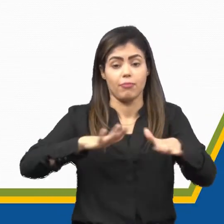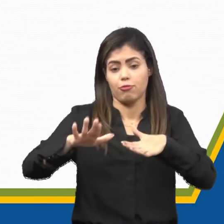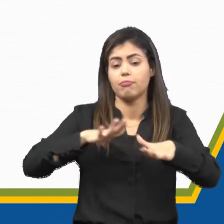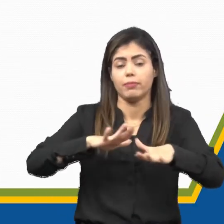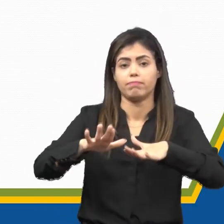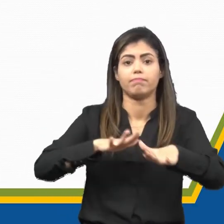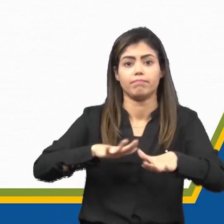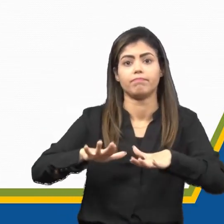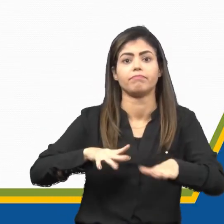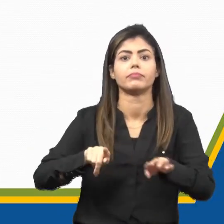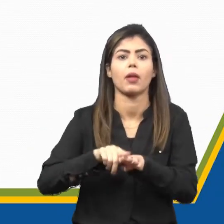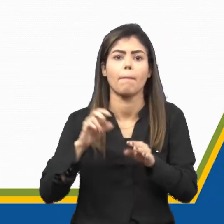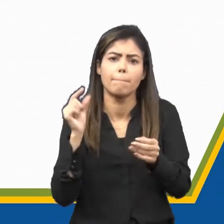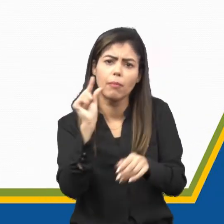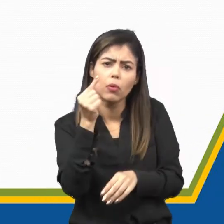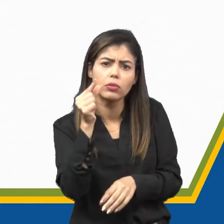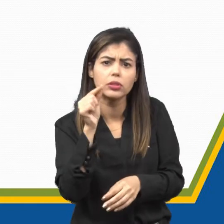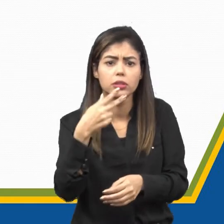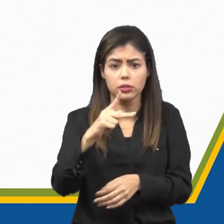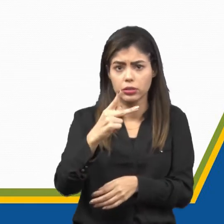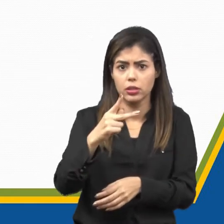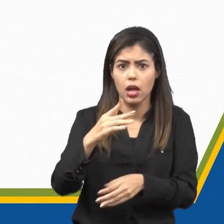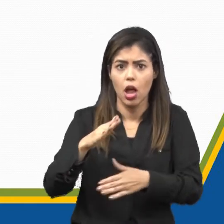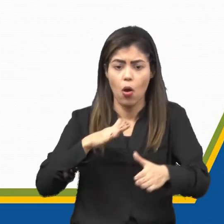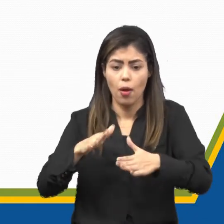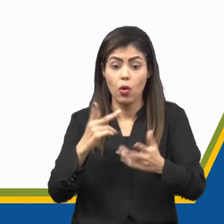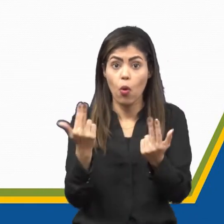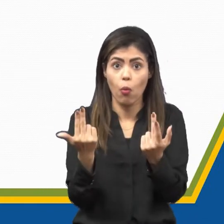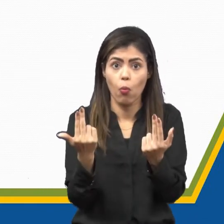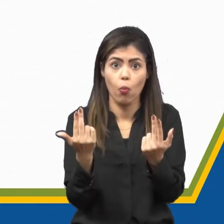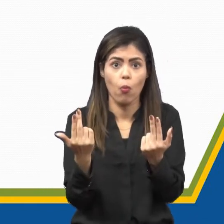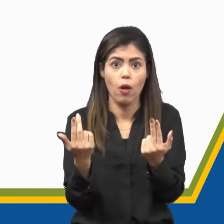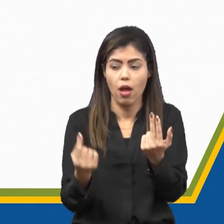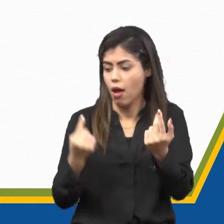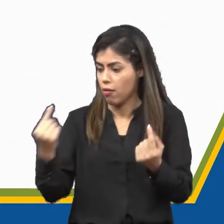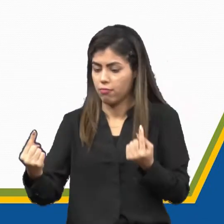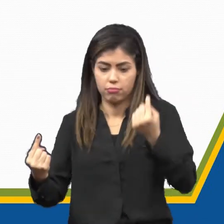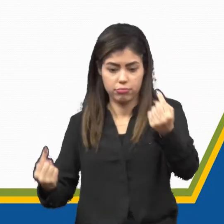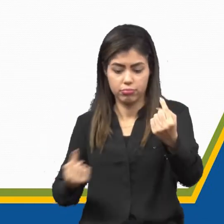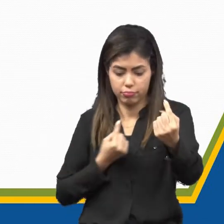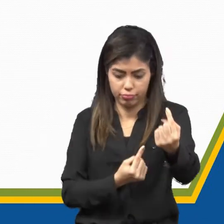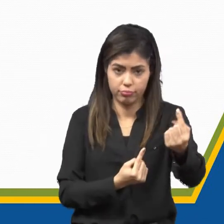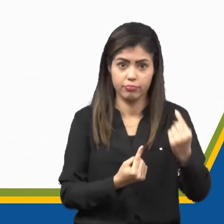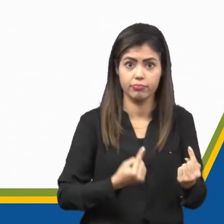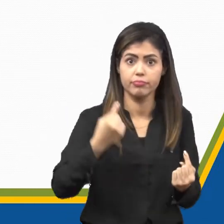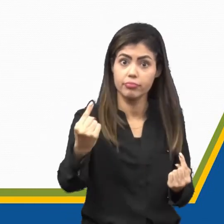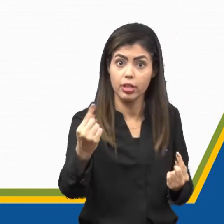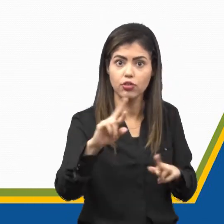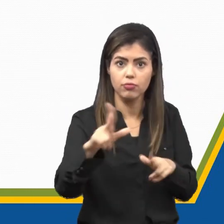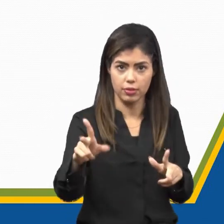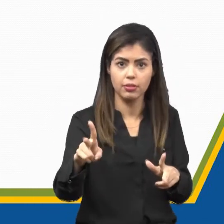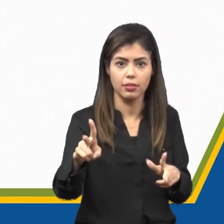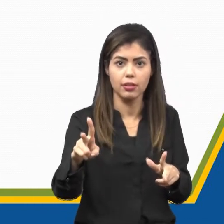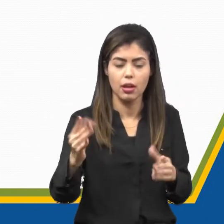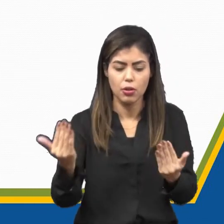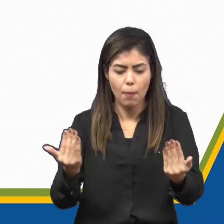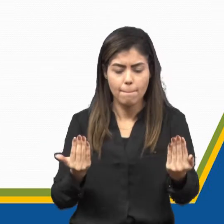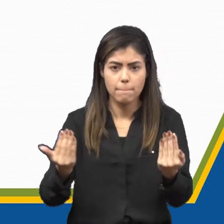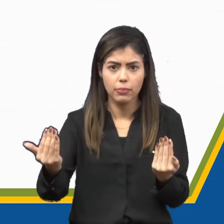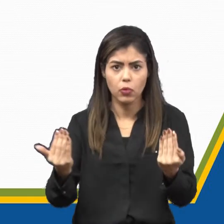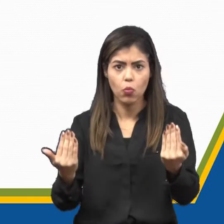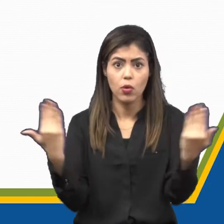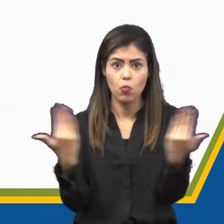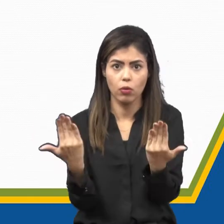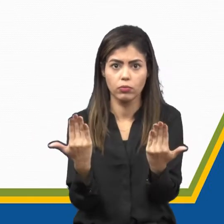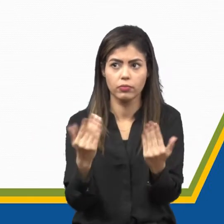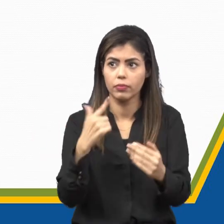movimento. Poucos deles estão se movimentando iguais, né? Cada um deles conta uma história, não há uma padronização do movimento,